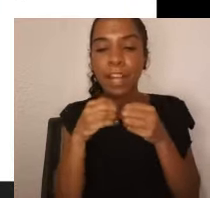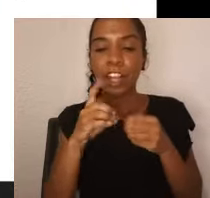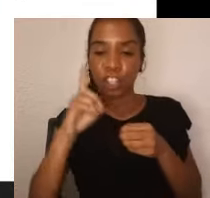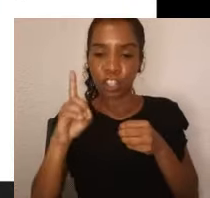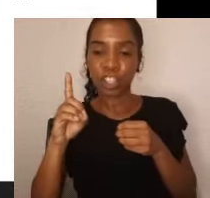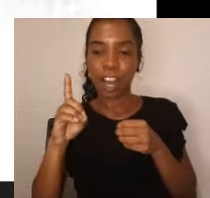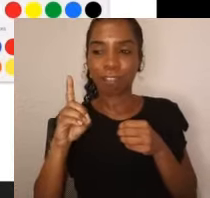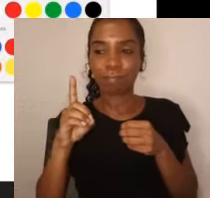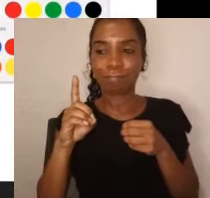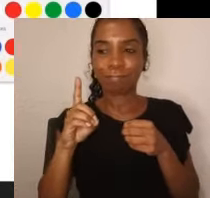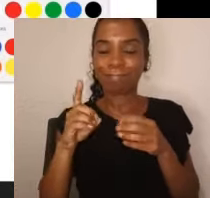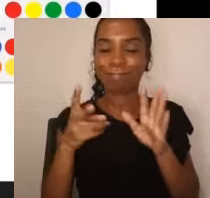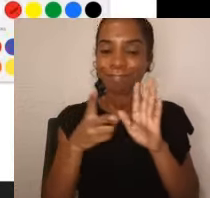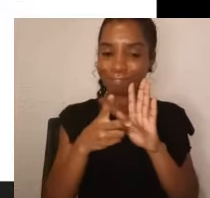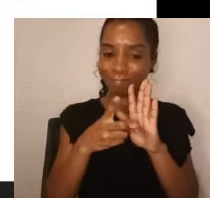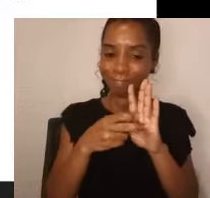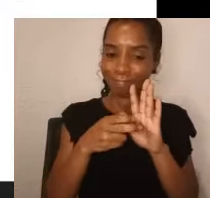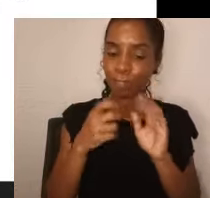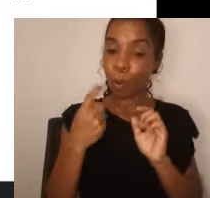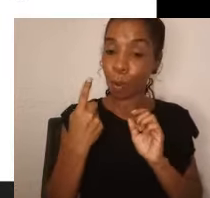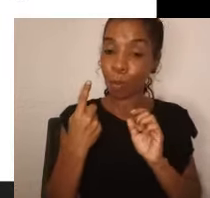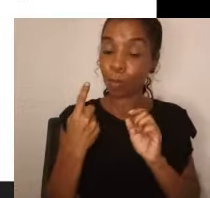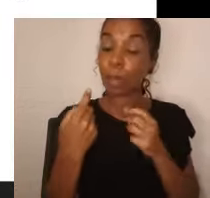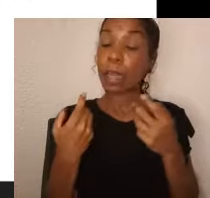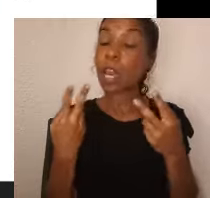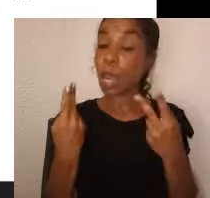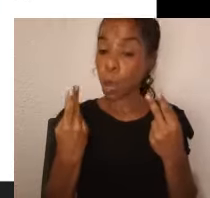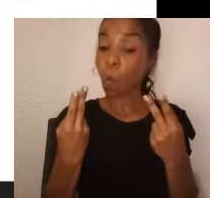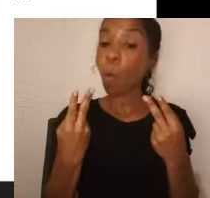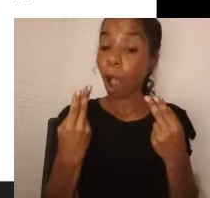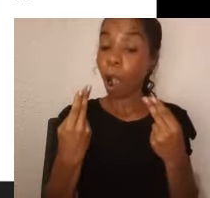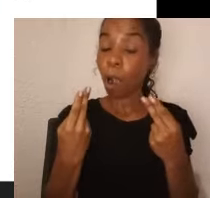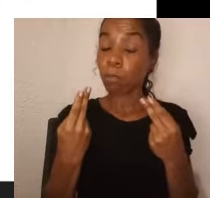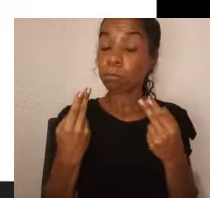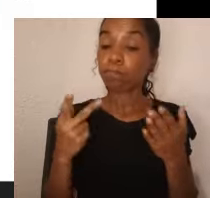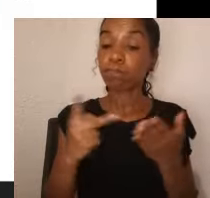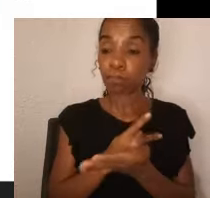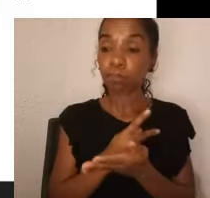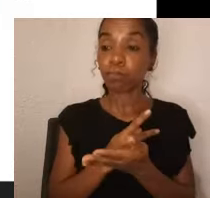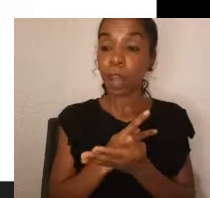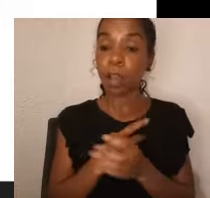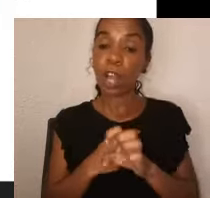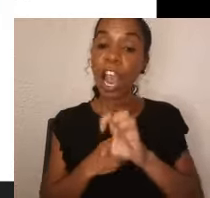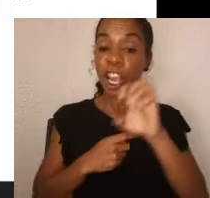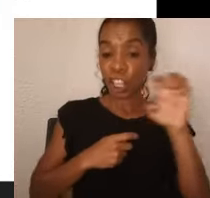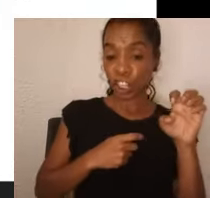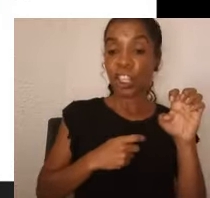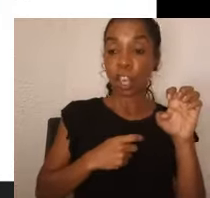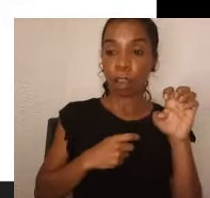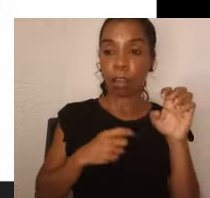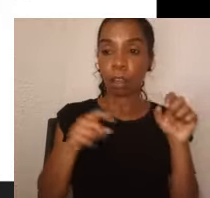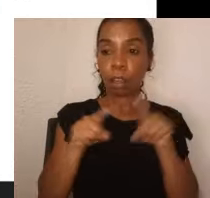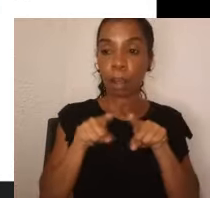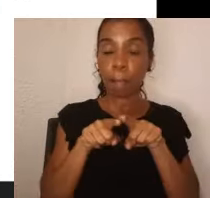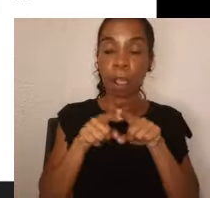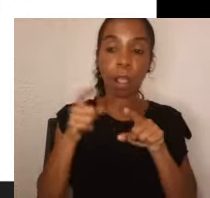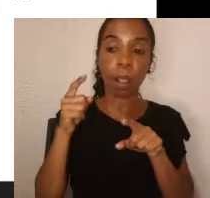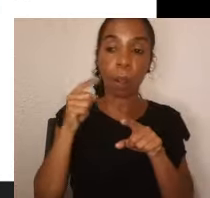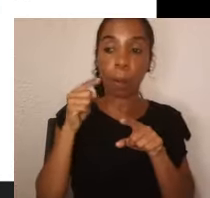1. E aí a mesma coisa vai acontecer quando você se aproximar do 1 pela esquerda,